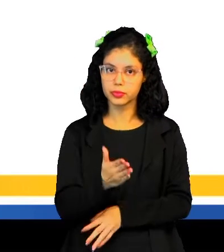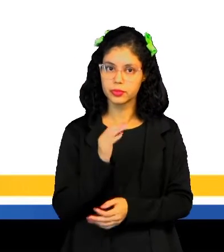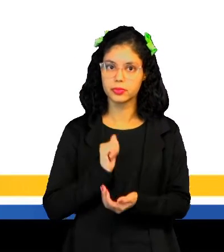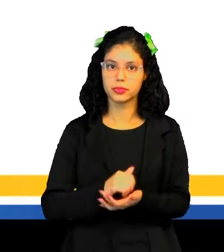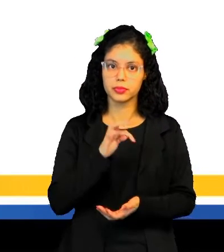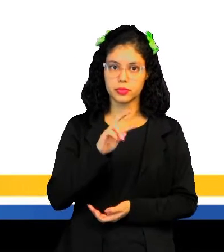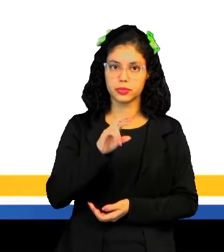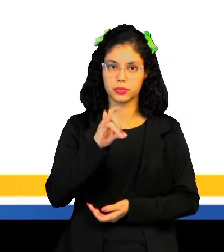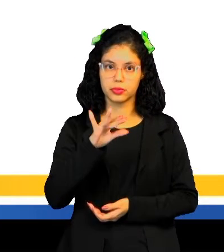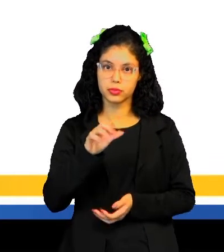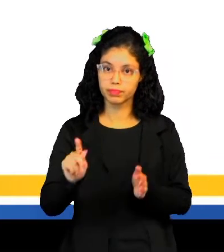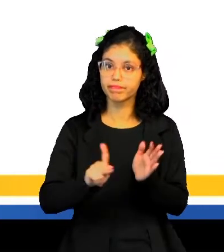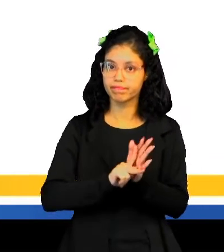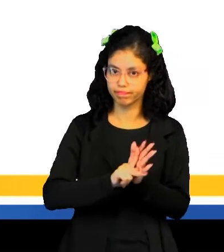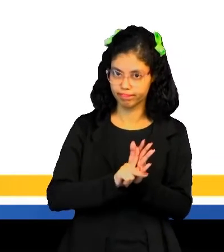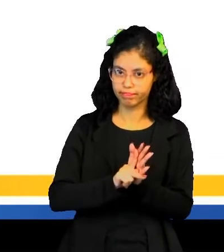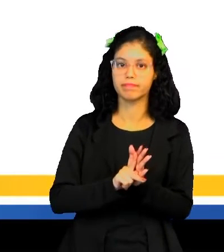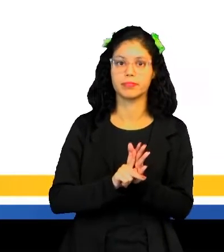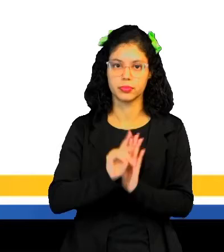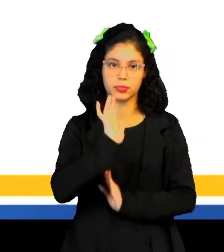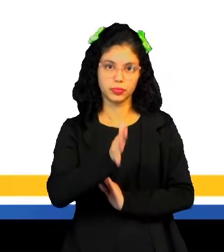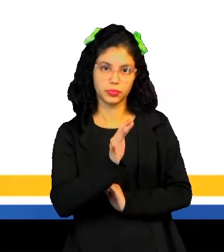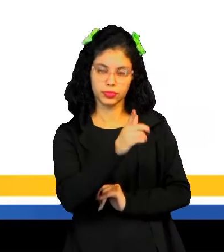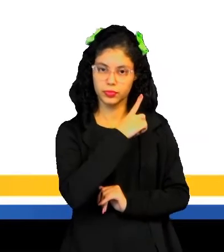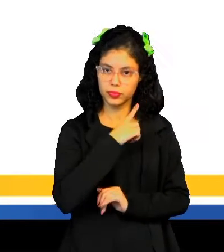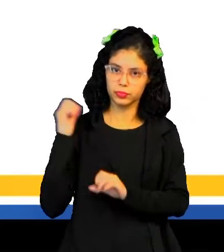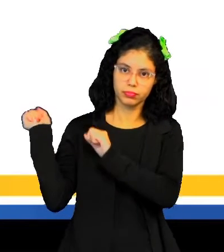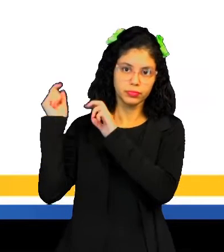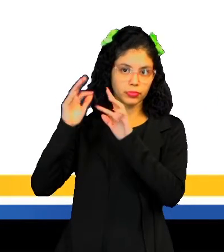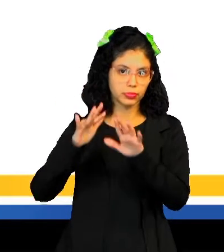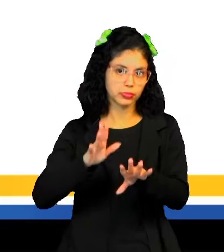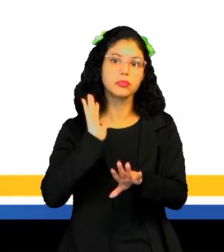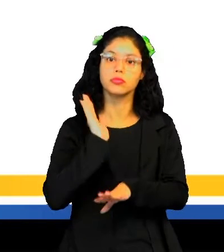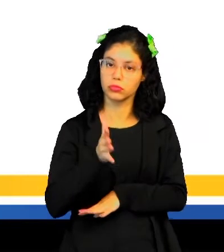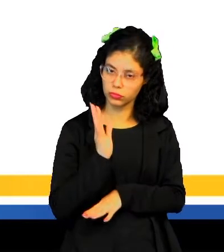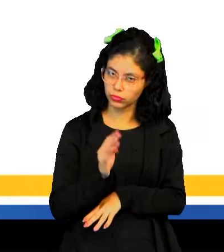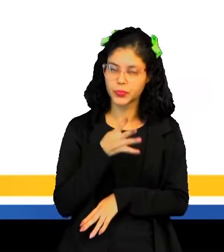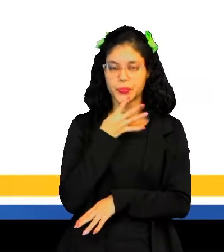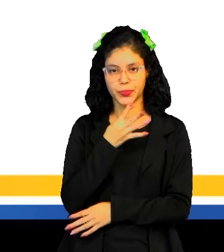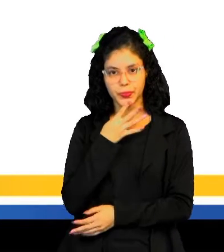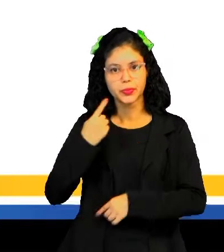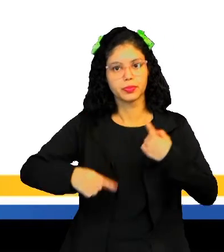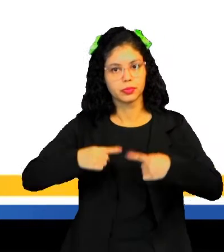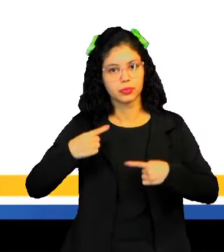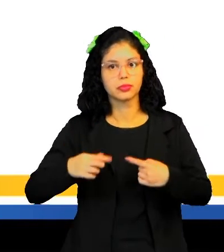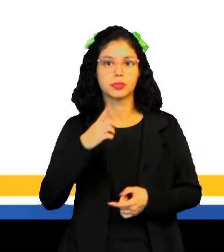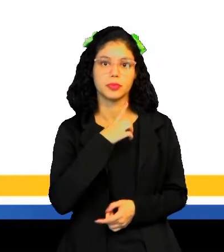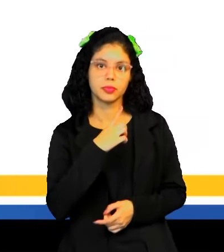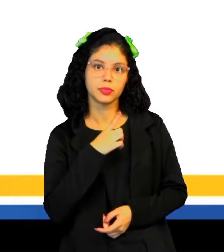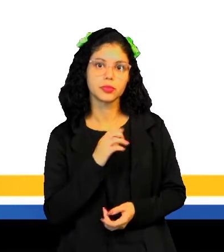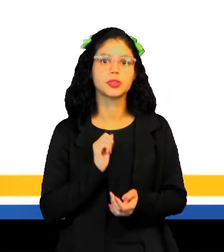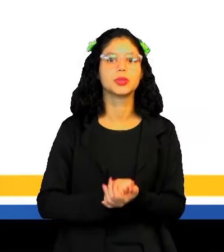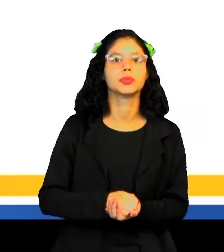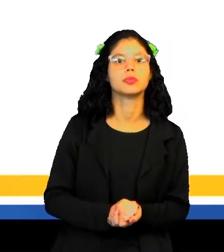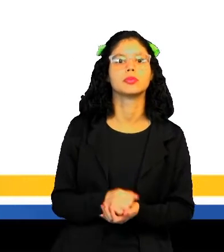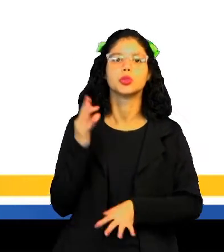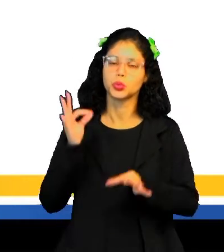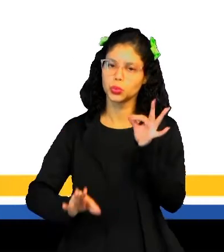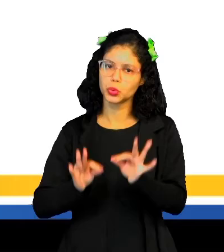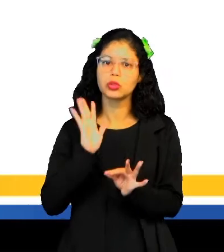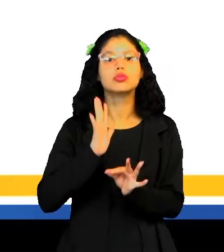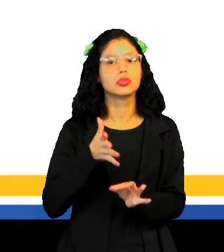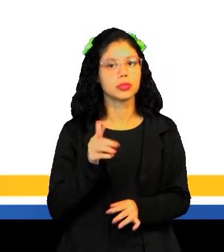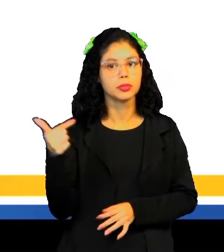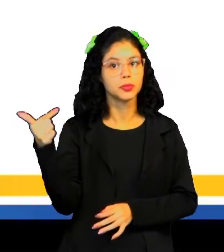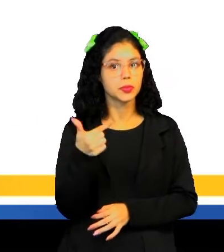a gente tem o próprio Tancredo Neves, né, que já tinha uma trajetória política bem reconhecida. Ele havia sido ministro da Justiça, né,